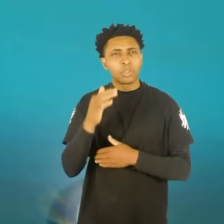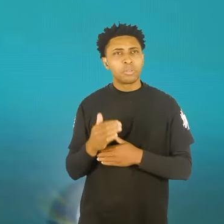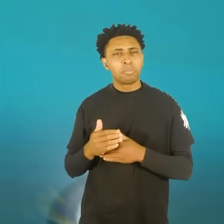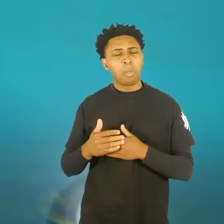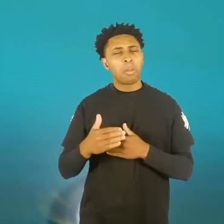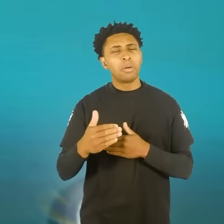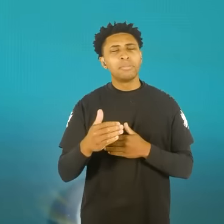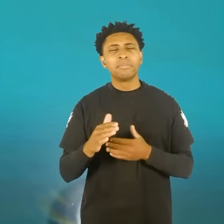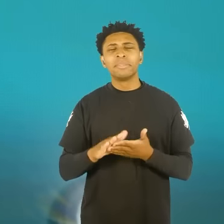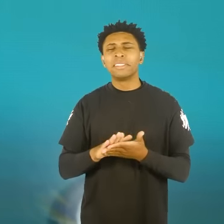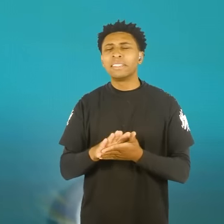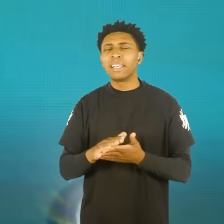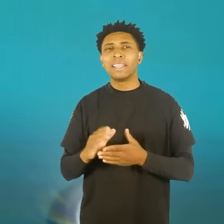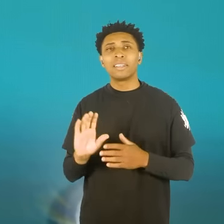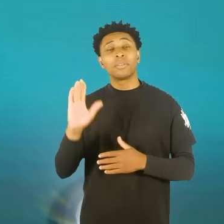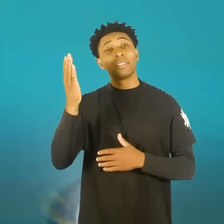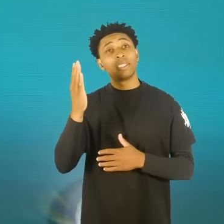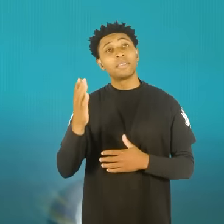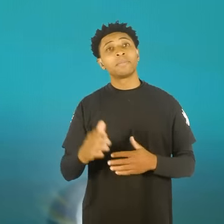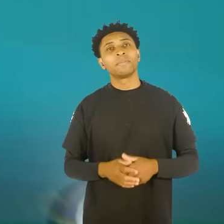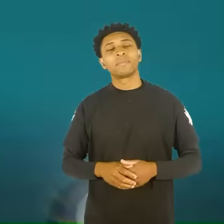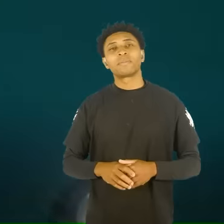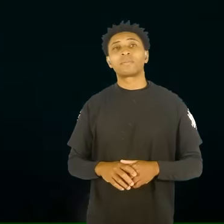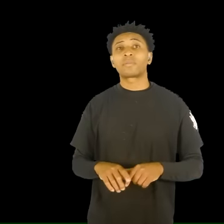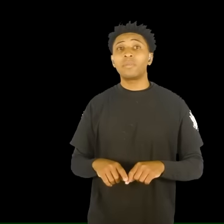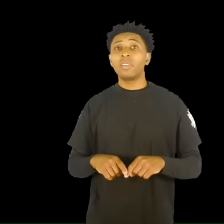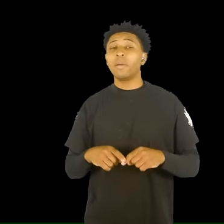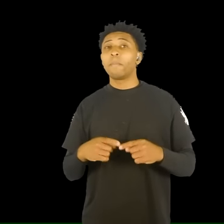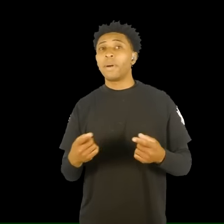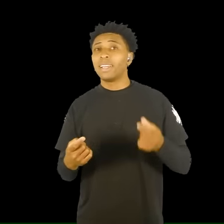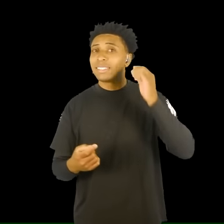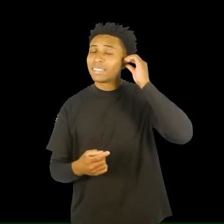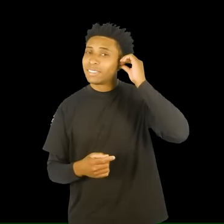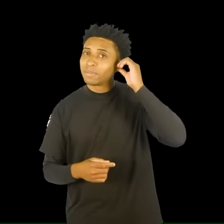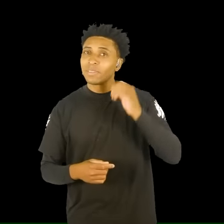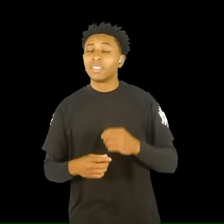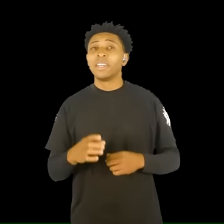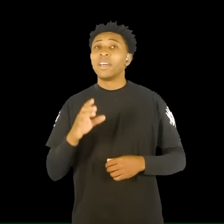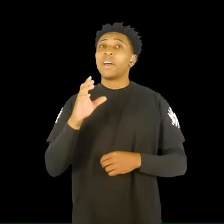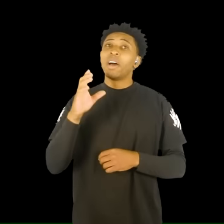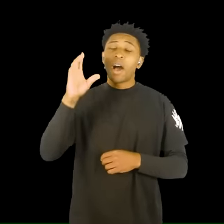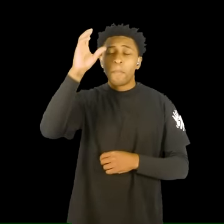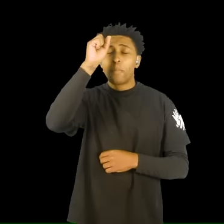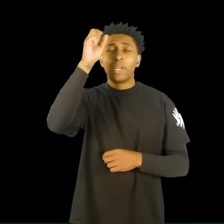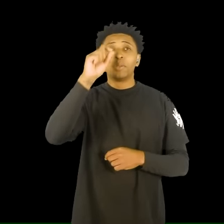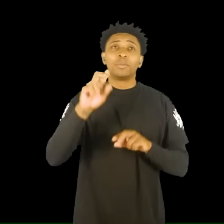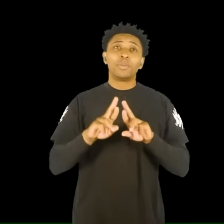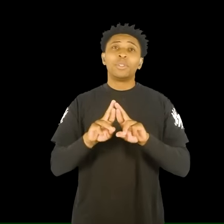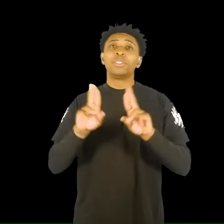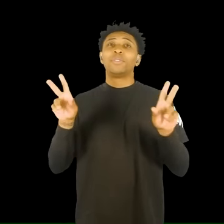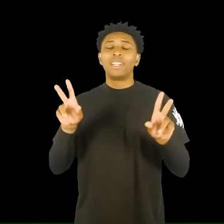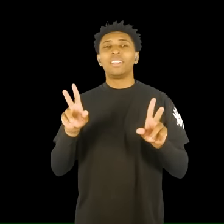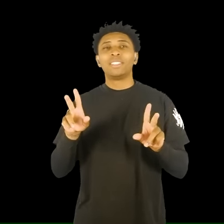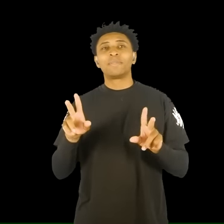fichas. Mas eu aprendo outra coisa. Que as ausências de expectativas terrenas não indicam